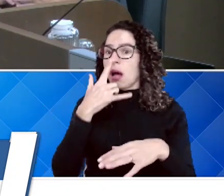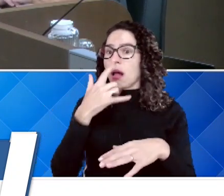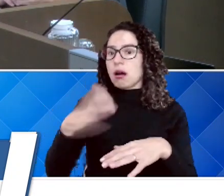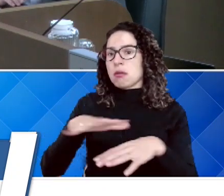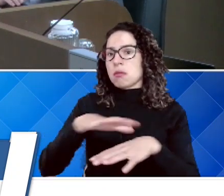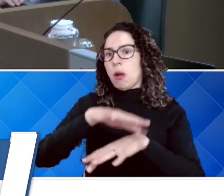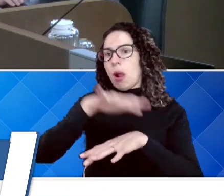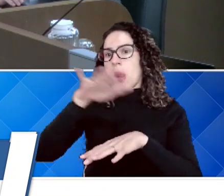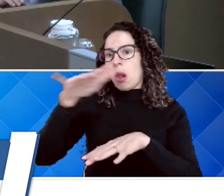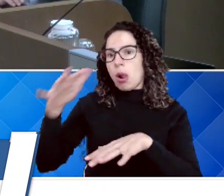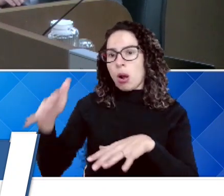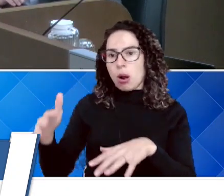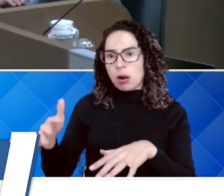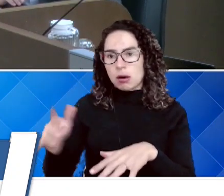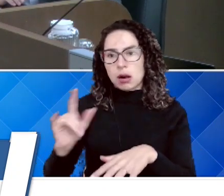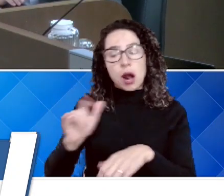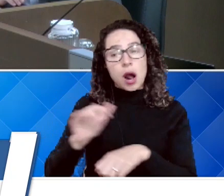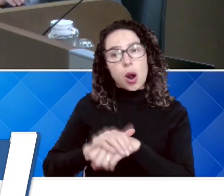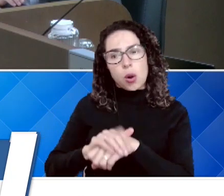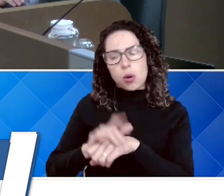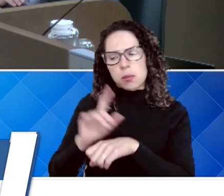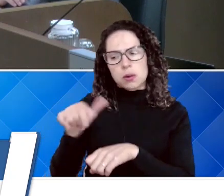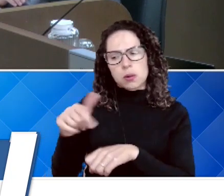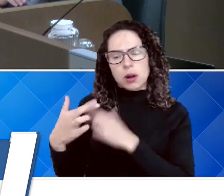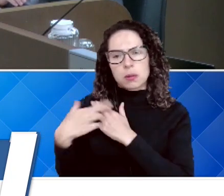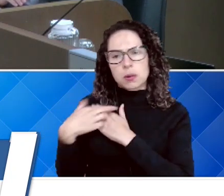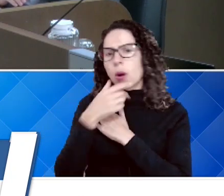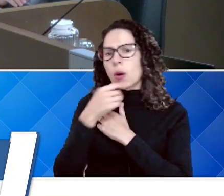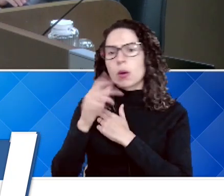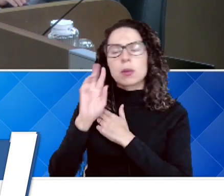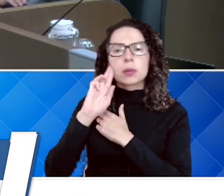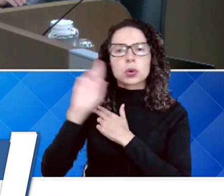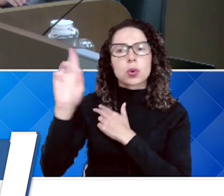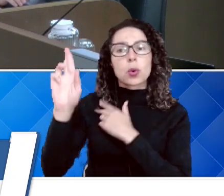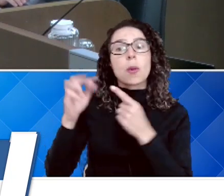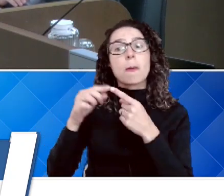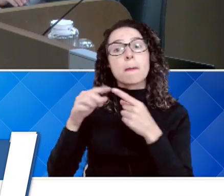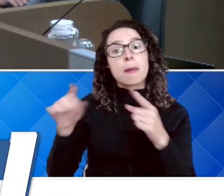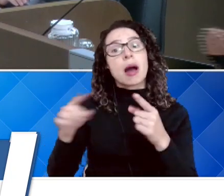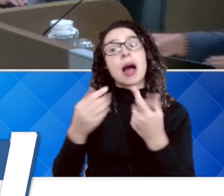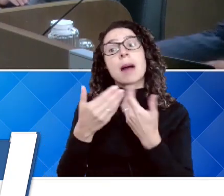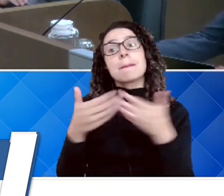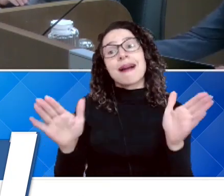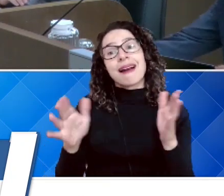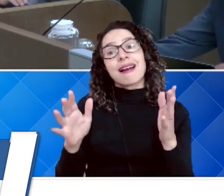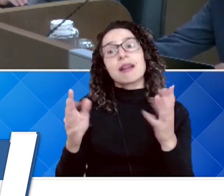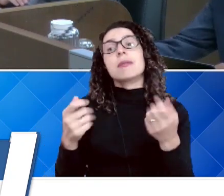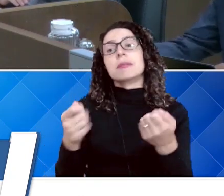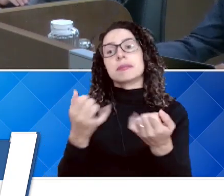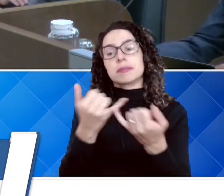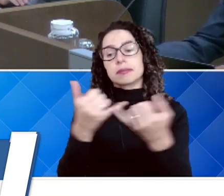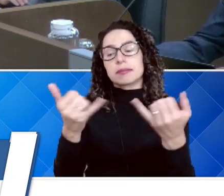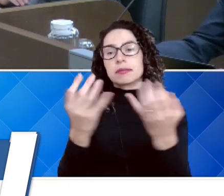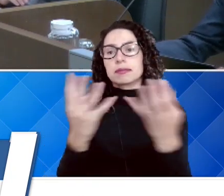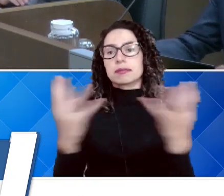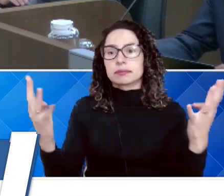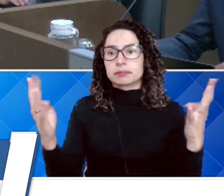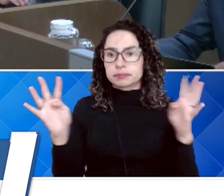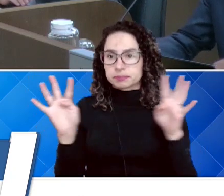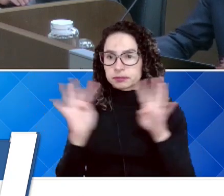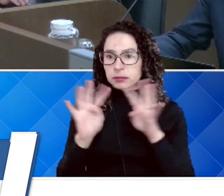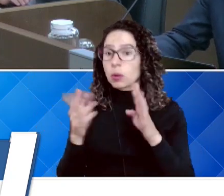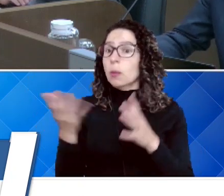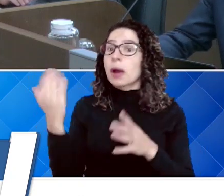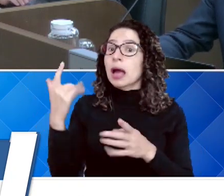dessa. A culpa não é dele do lixo, mas a culpa é dele deixar o terreno aberto. E quando ele quis fazer negócio com o terreno